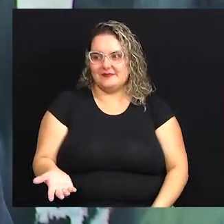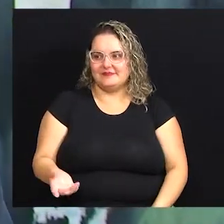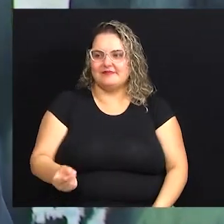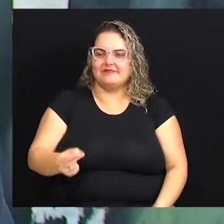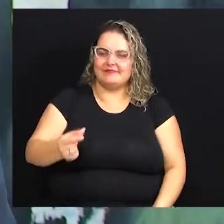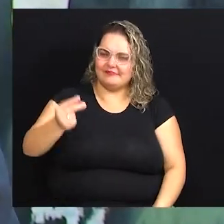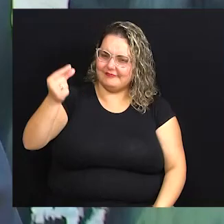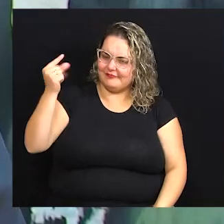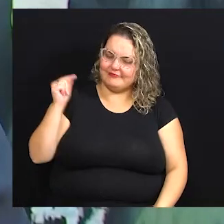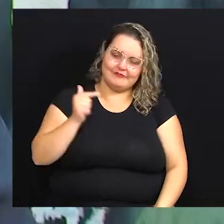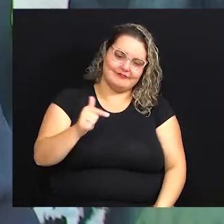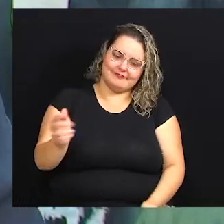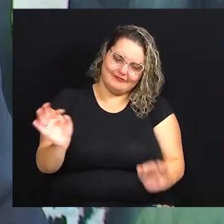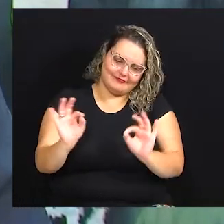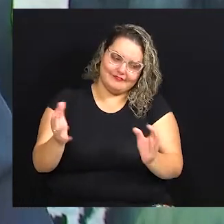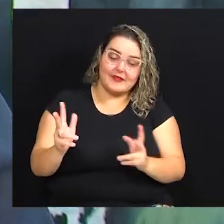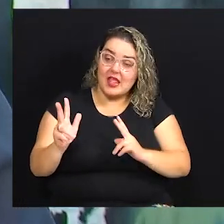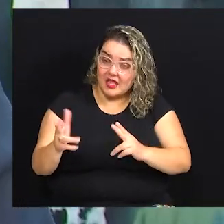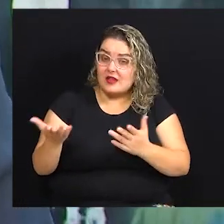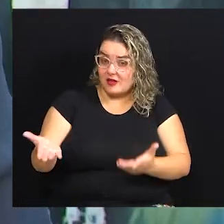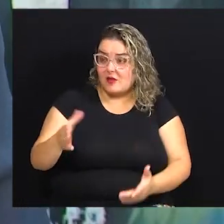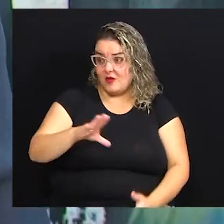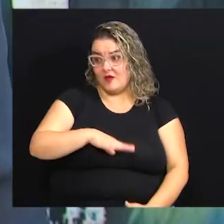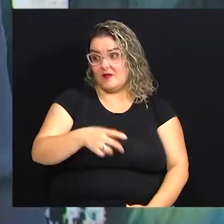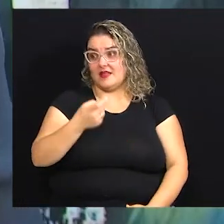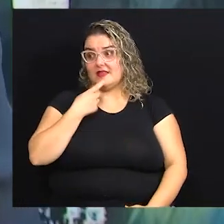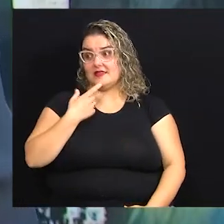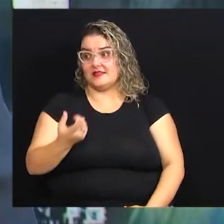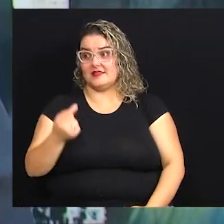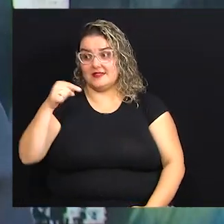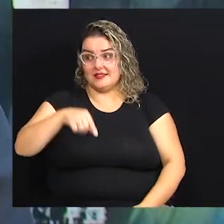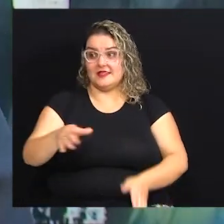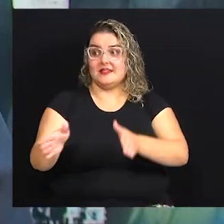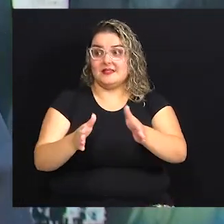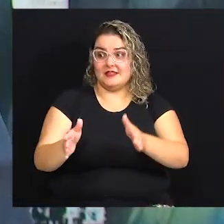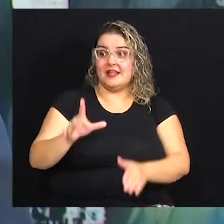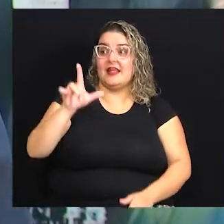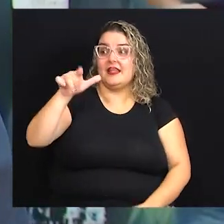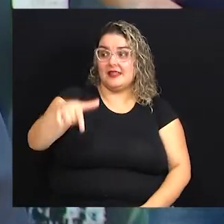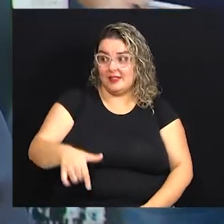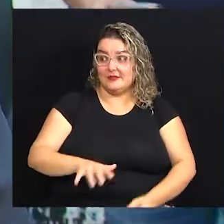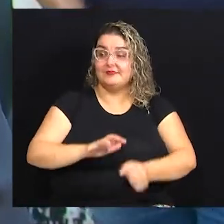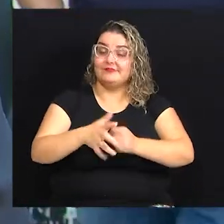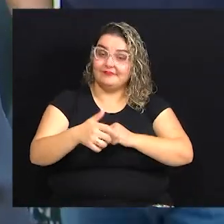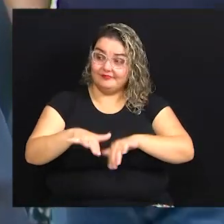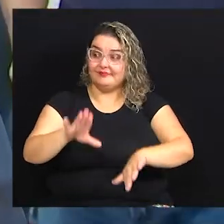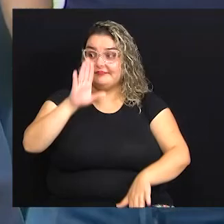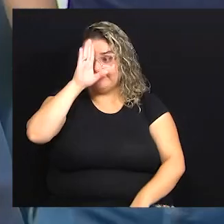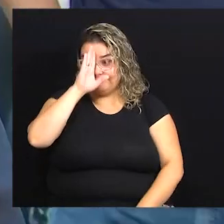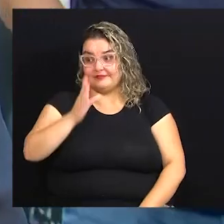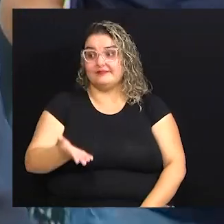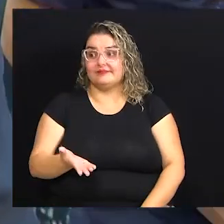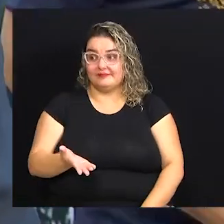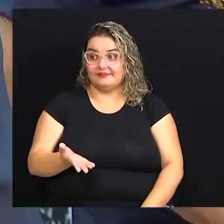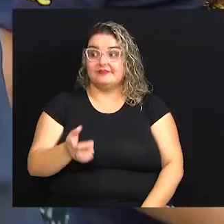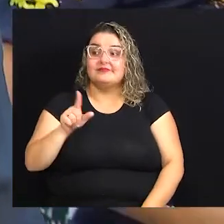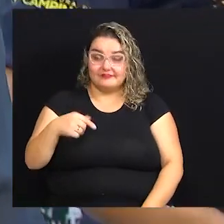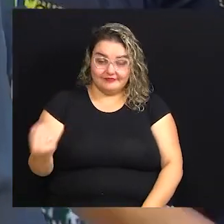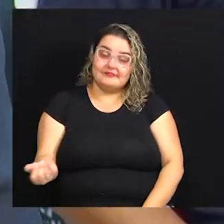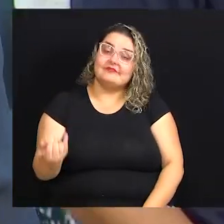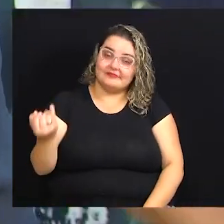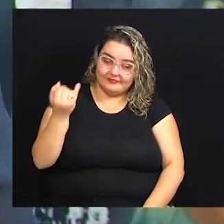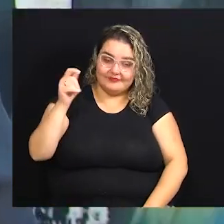fazia tempo que a gente não tinha nada assim em Campinas e nesse momento, depois de uma pandemia principalmente, é